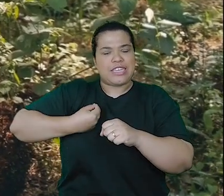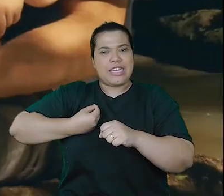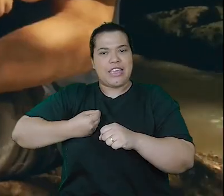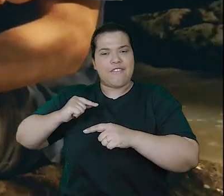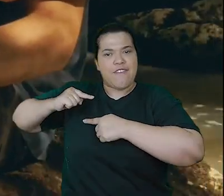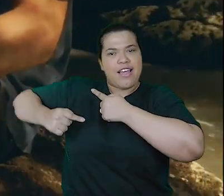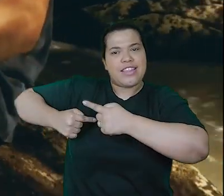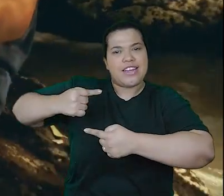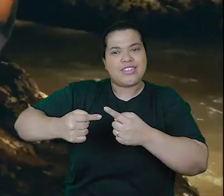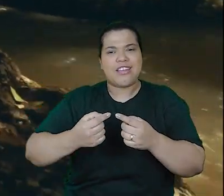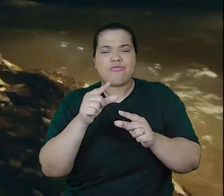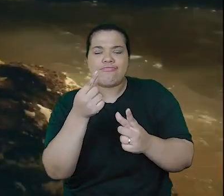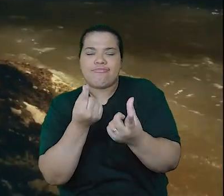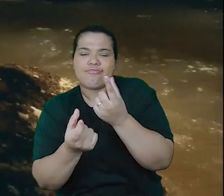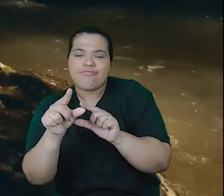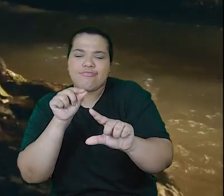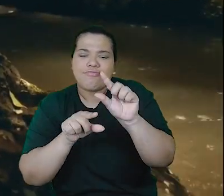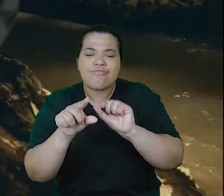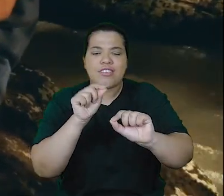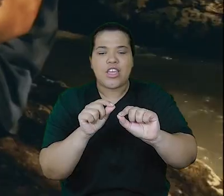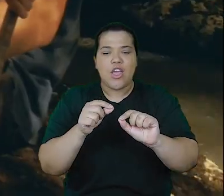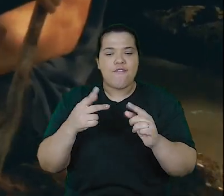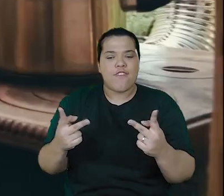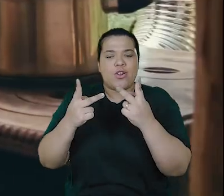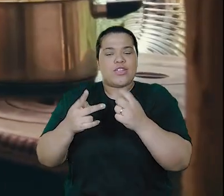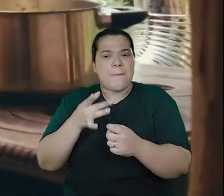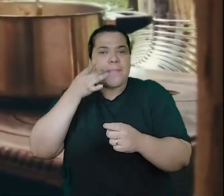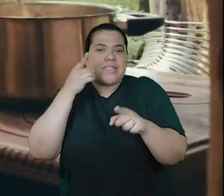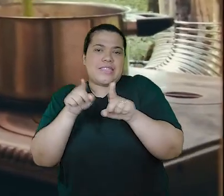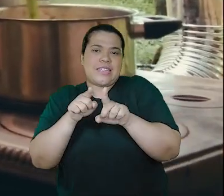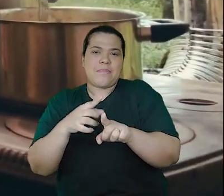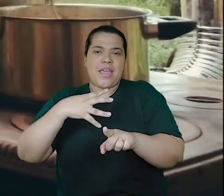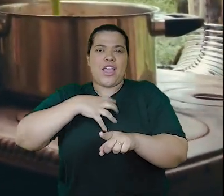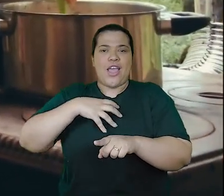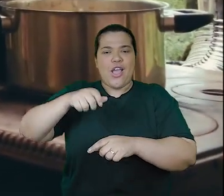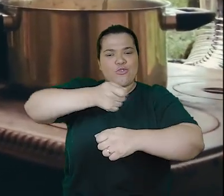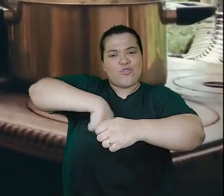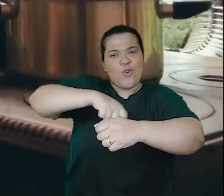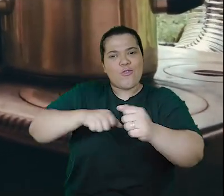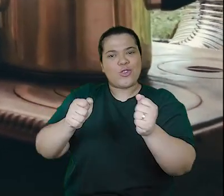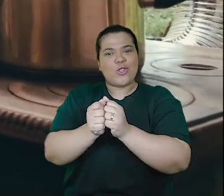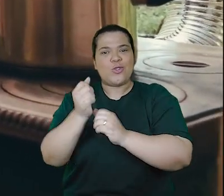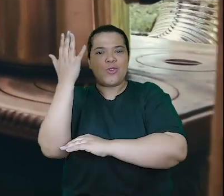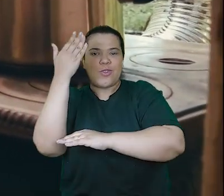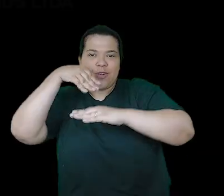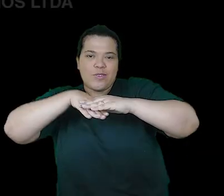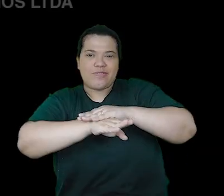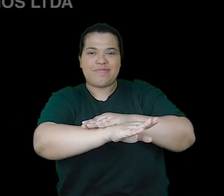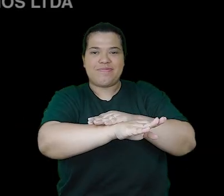sua herança em cada detalhe, valorizando a presença e o afeto ao redor do fogão a lenha.